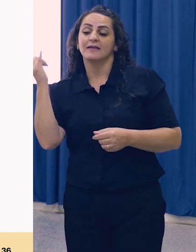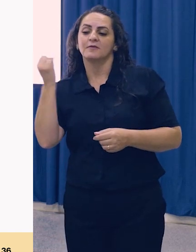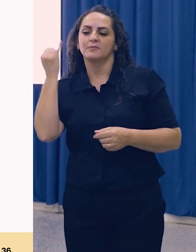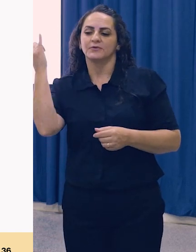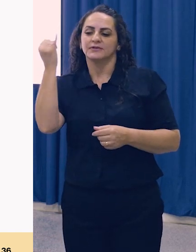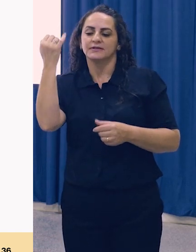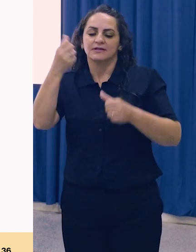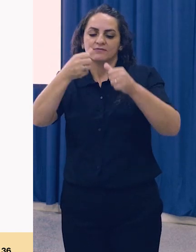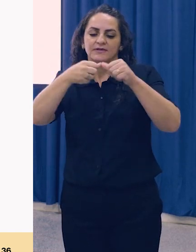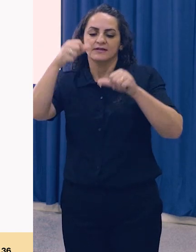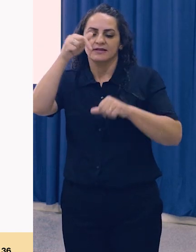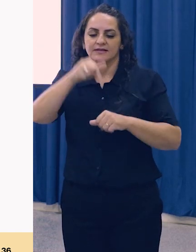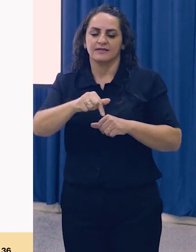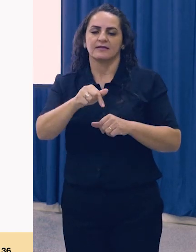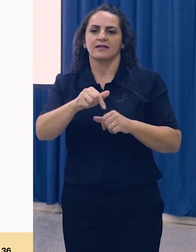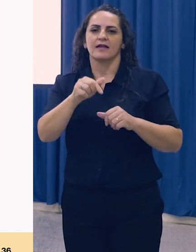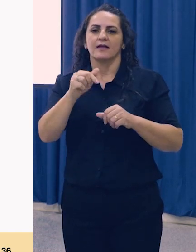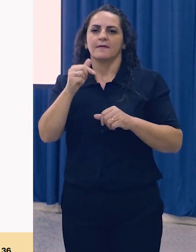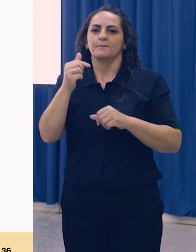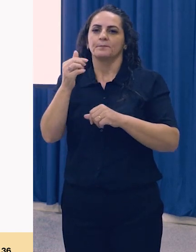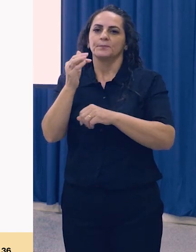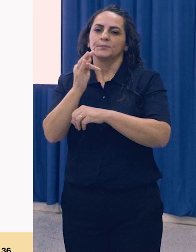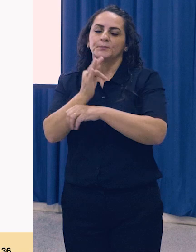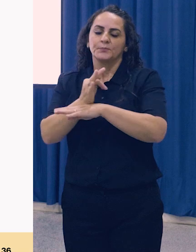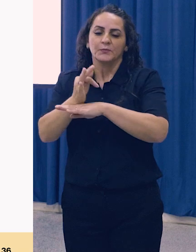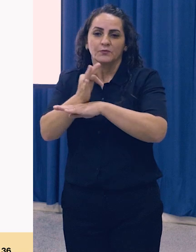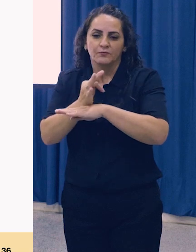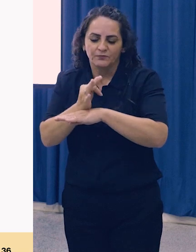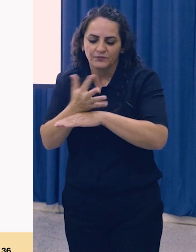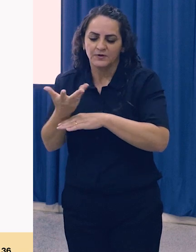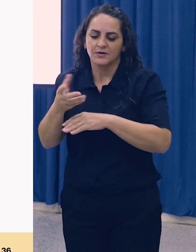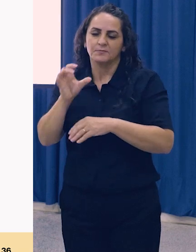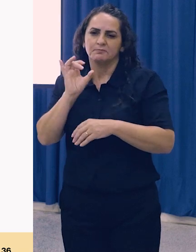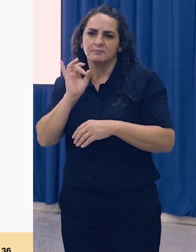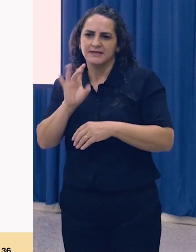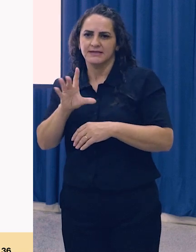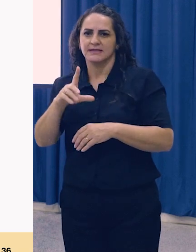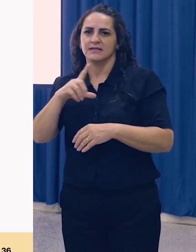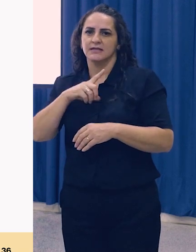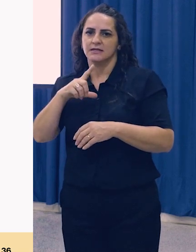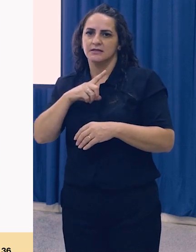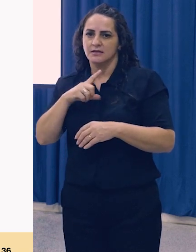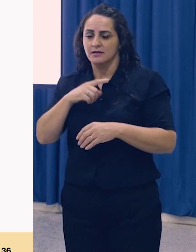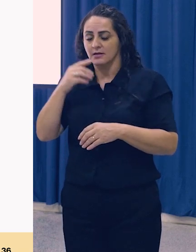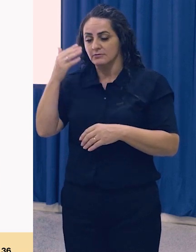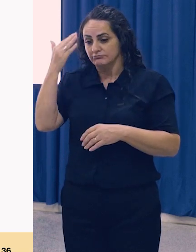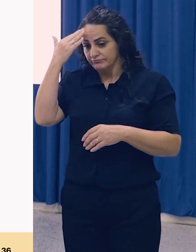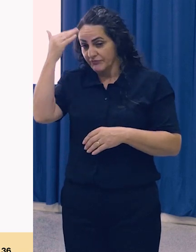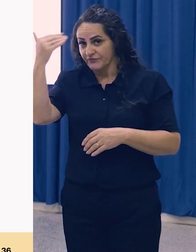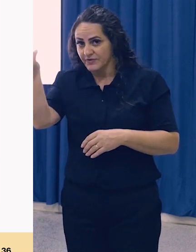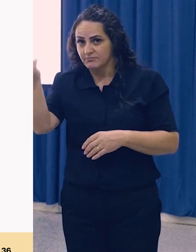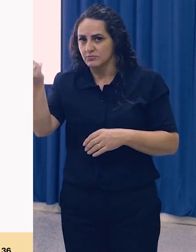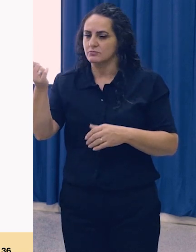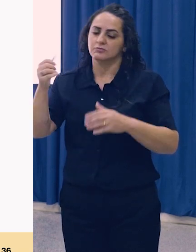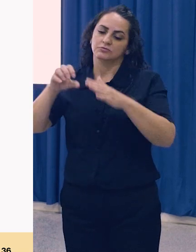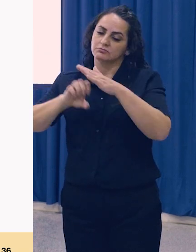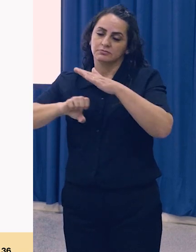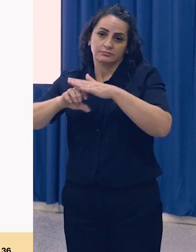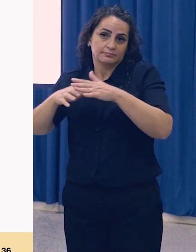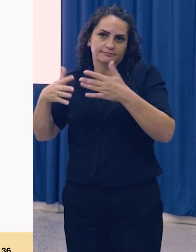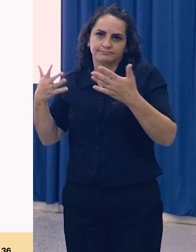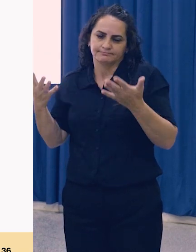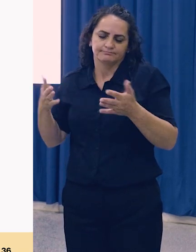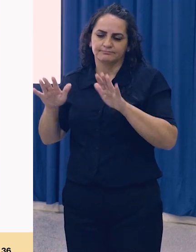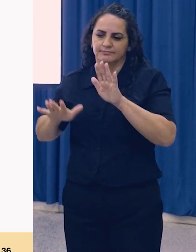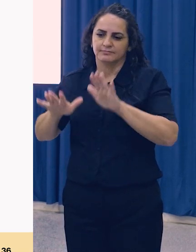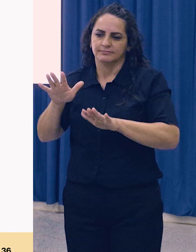seu filme, né? Se você tem um ator muito famoso, ou importante para a região, ou para aquela empresa também.